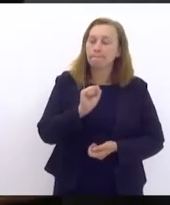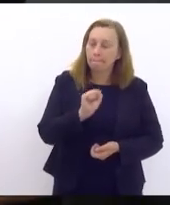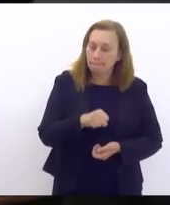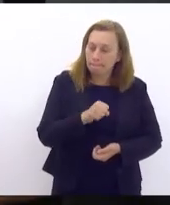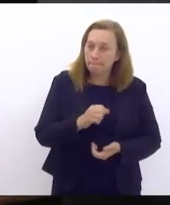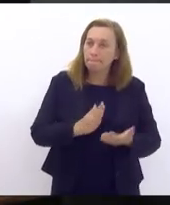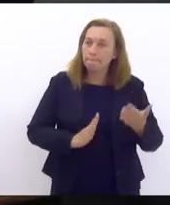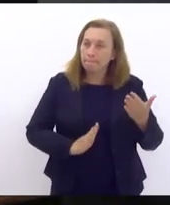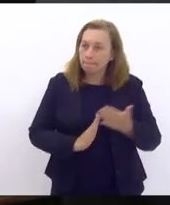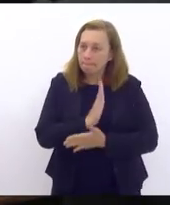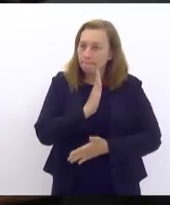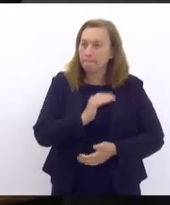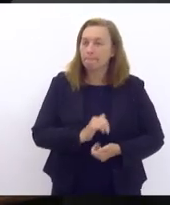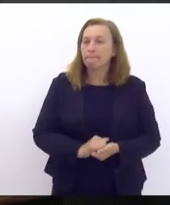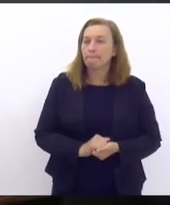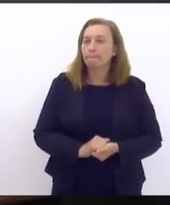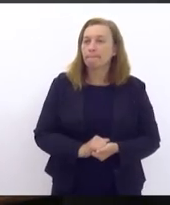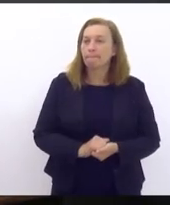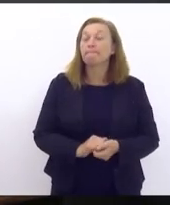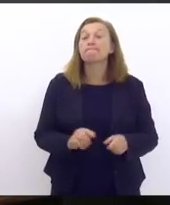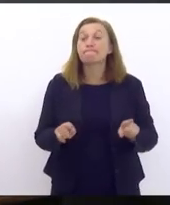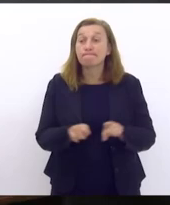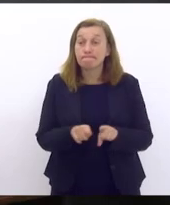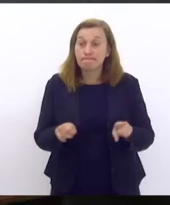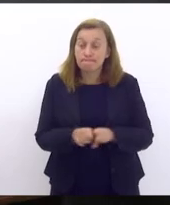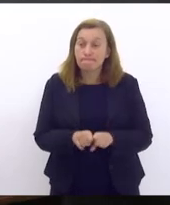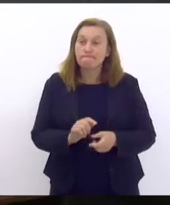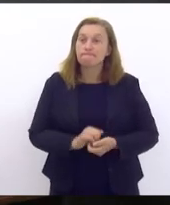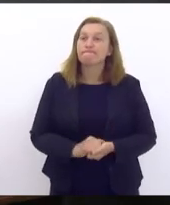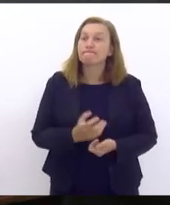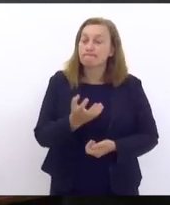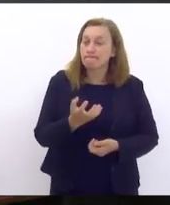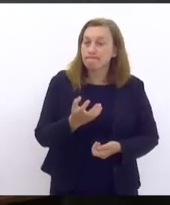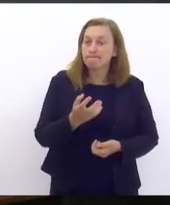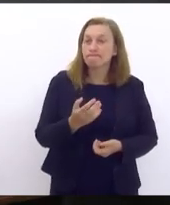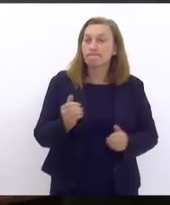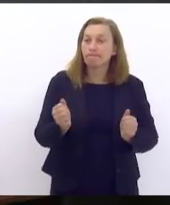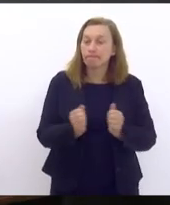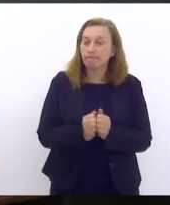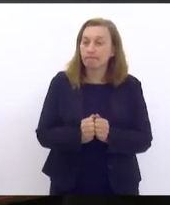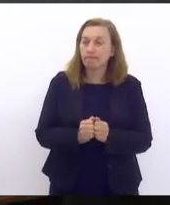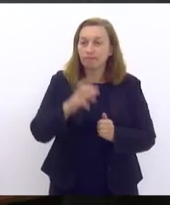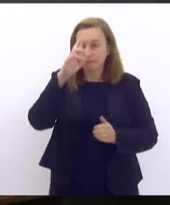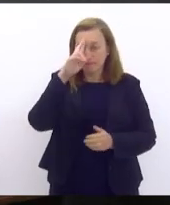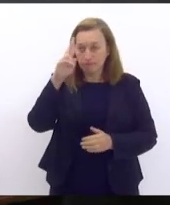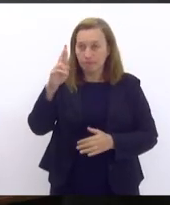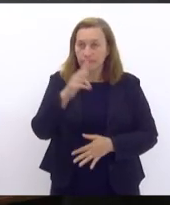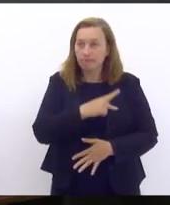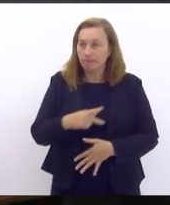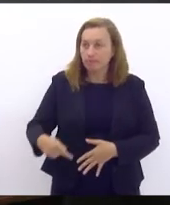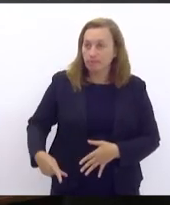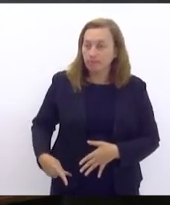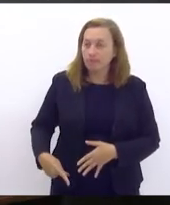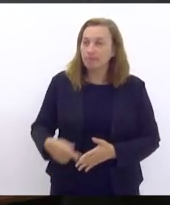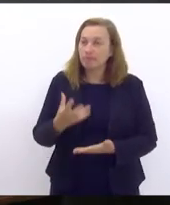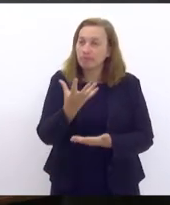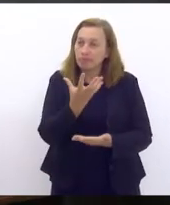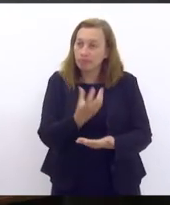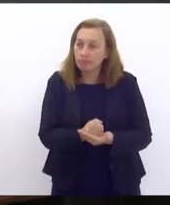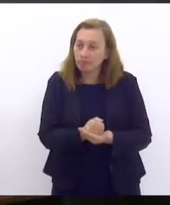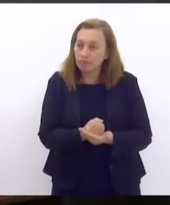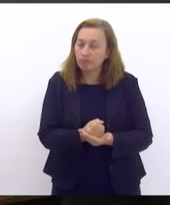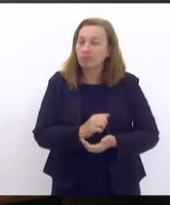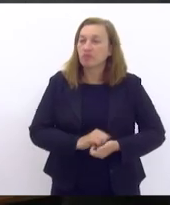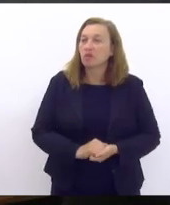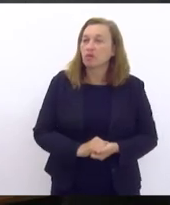e é favorável. Também queria, junto com Vossa Excelência, registrar